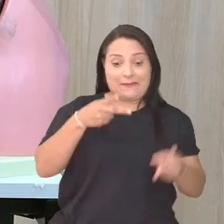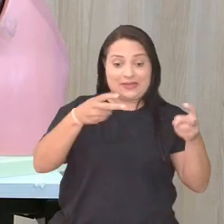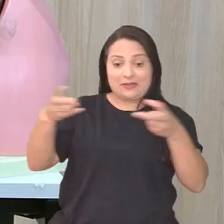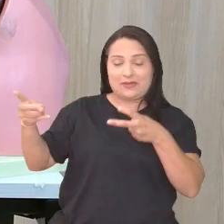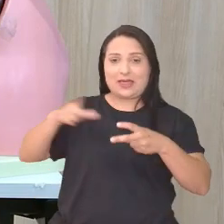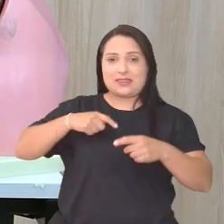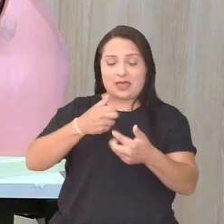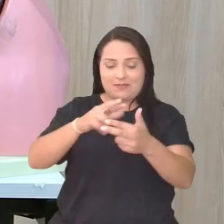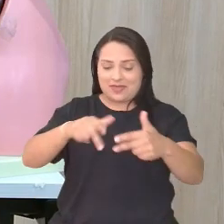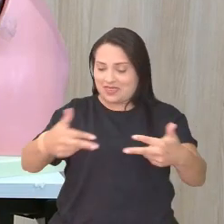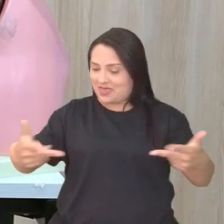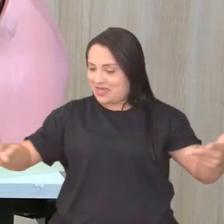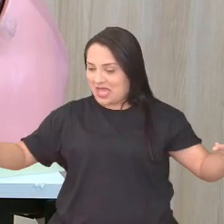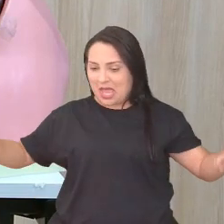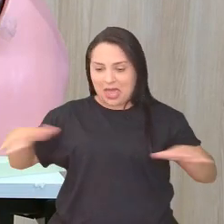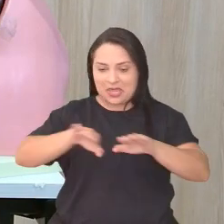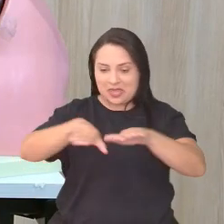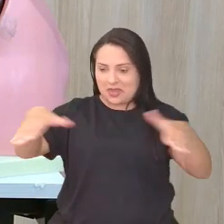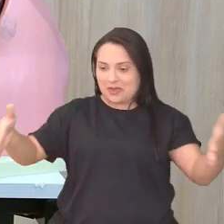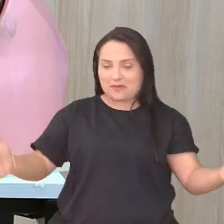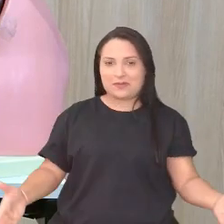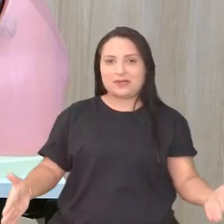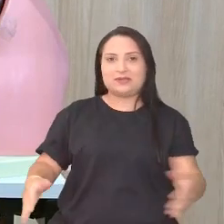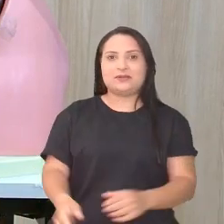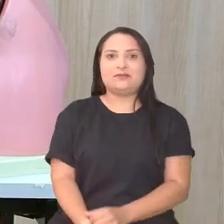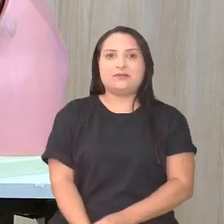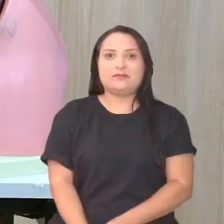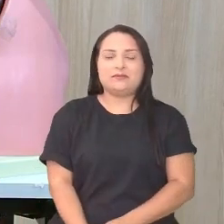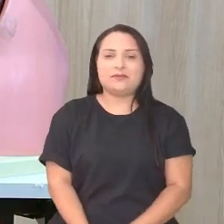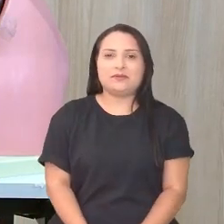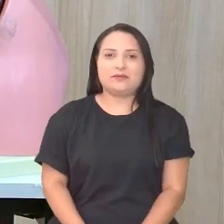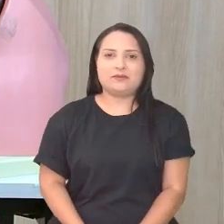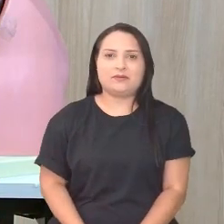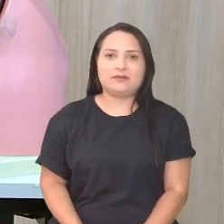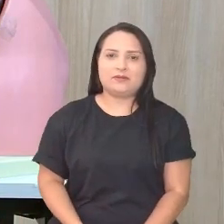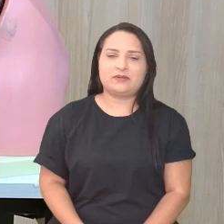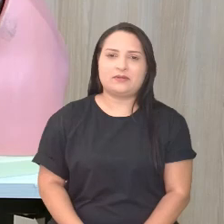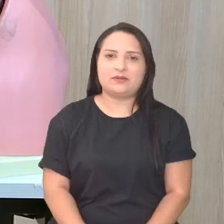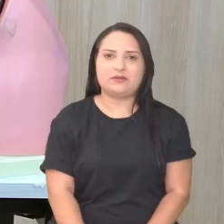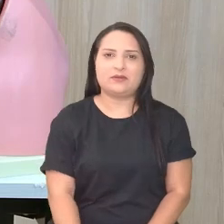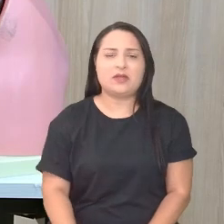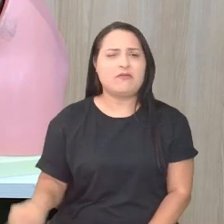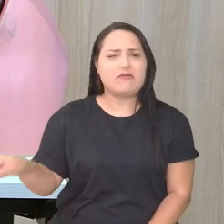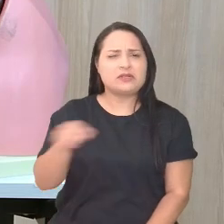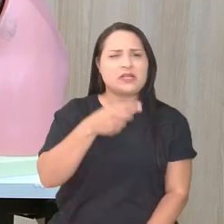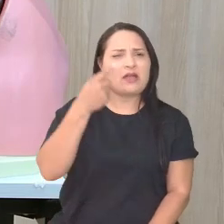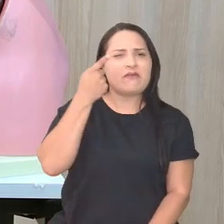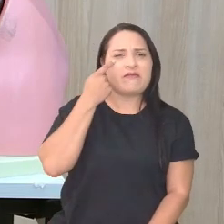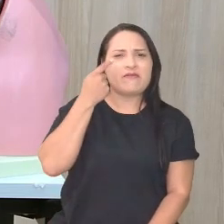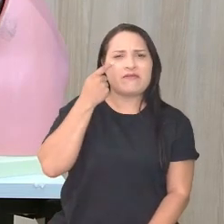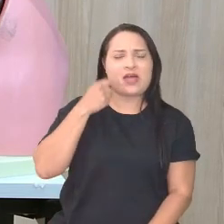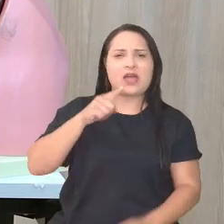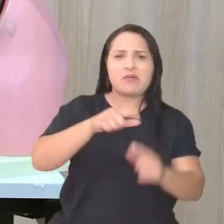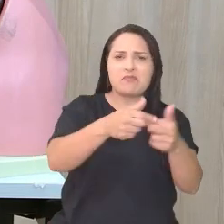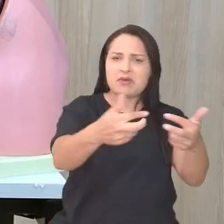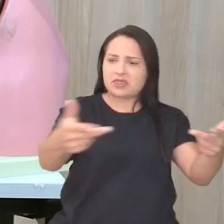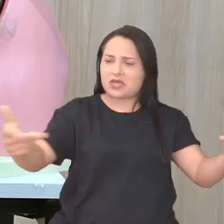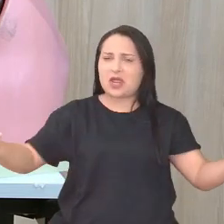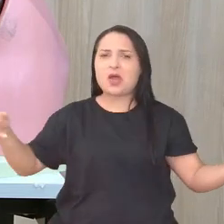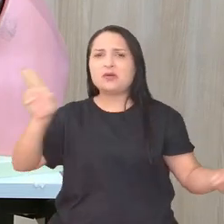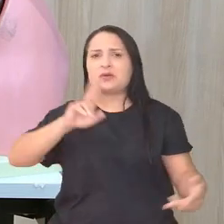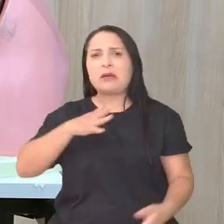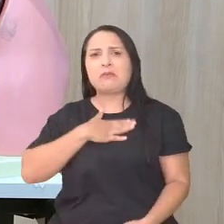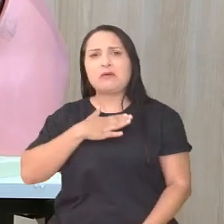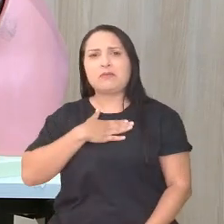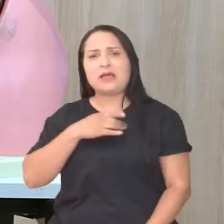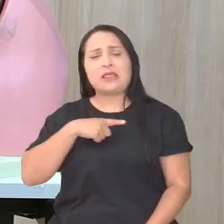aqui na minha mesa, né? Nós vamos ver que esses materiais vão ser utilizados por mim e alguns são